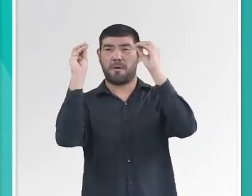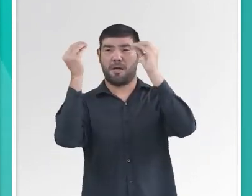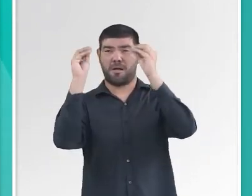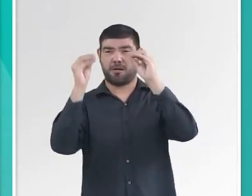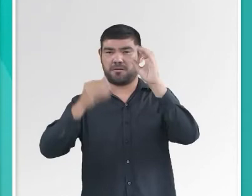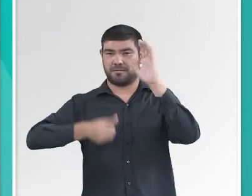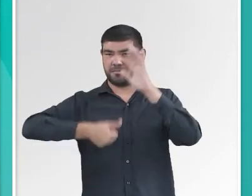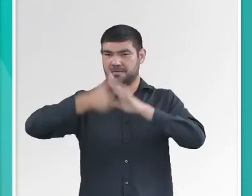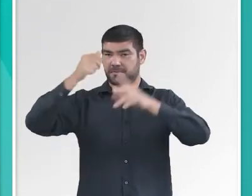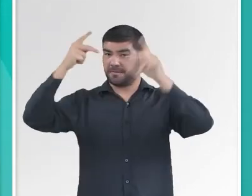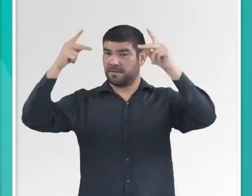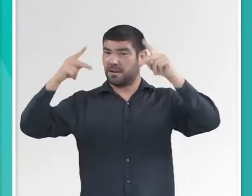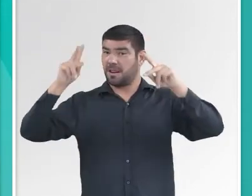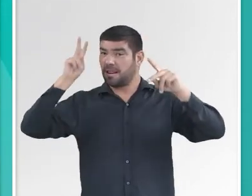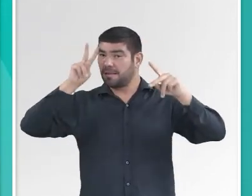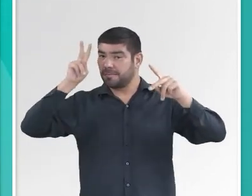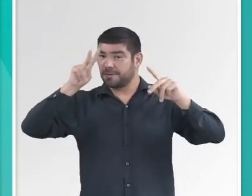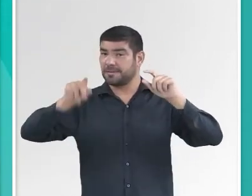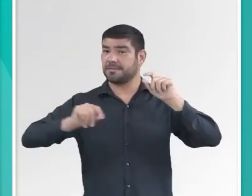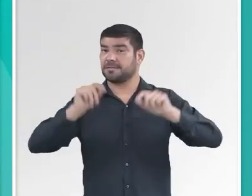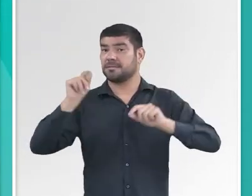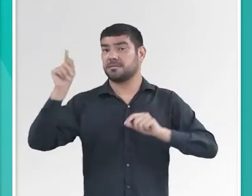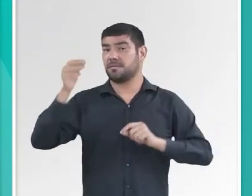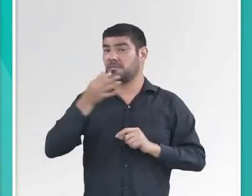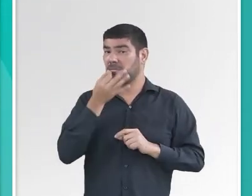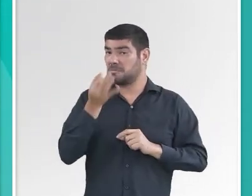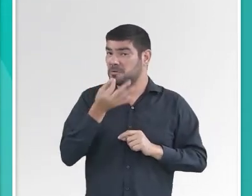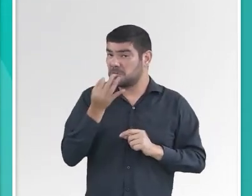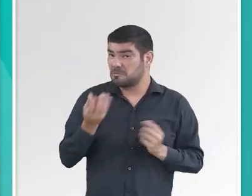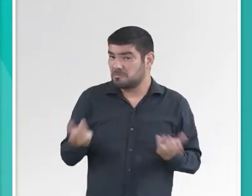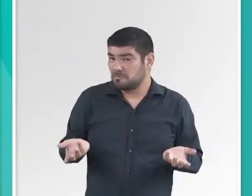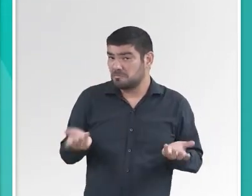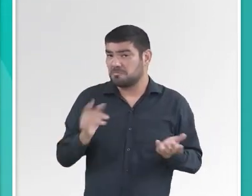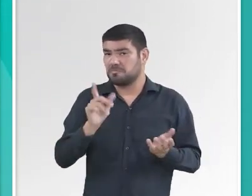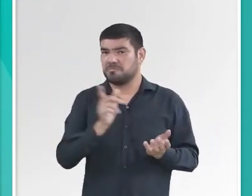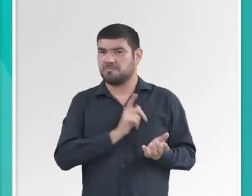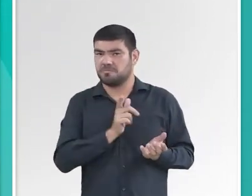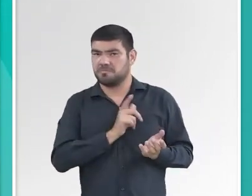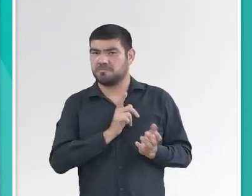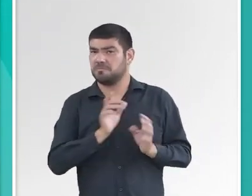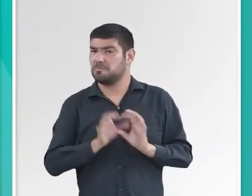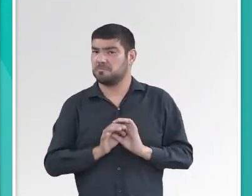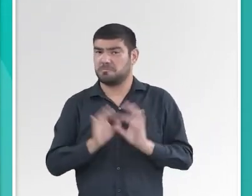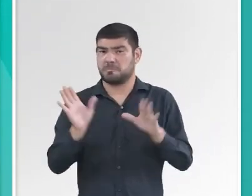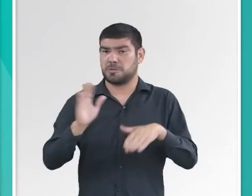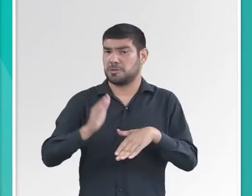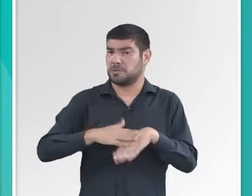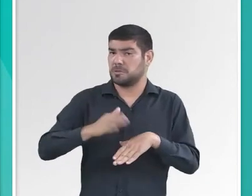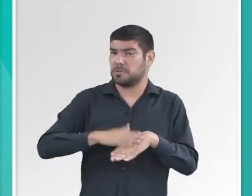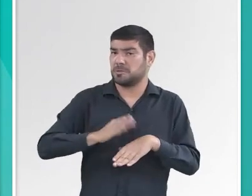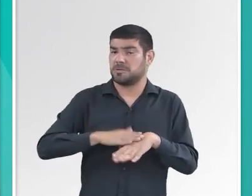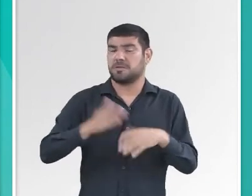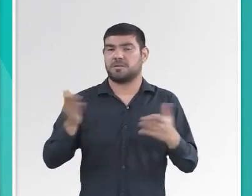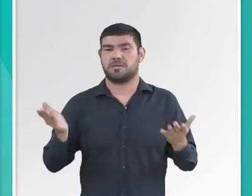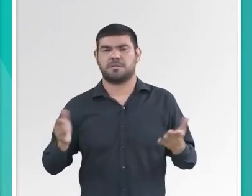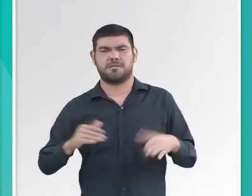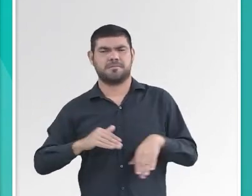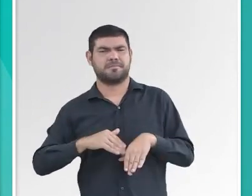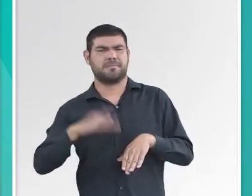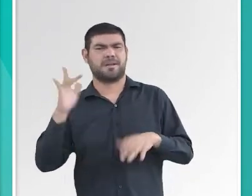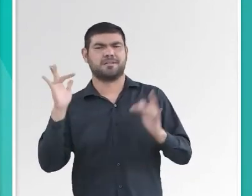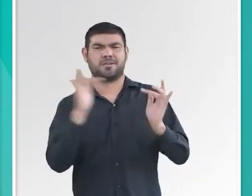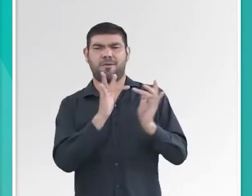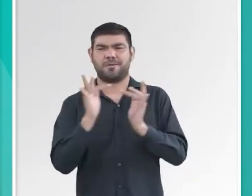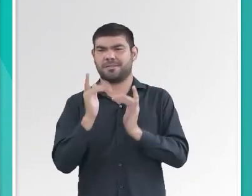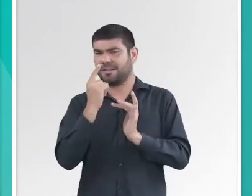parágrafo. Lembrando, claro, que isso é uma sugestão, tá? Se você já tem a liberdade, aí se você já tem mais,